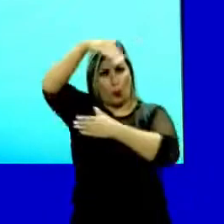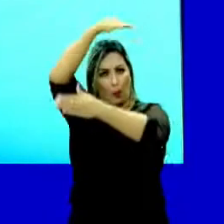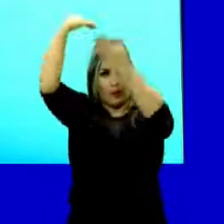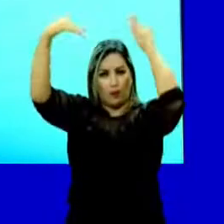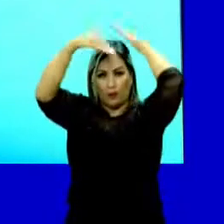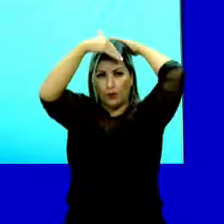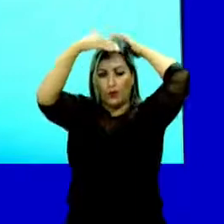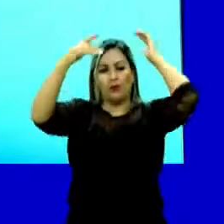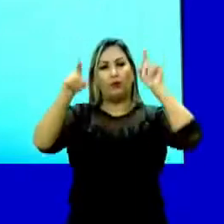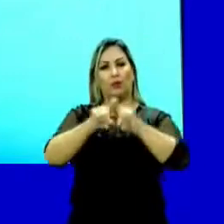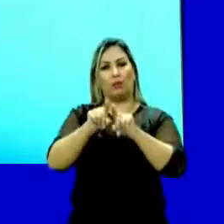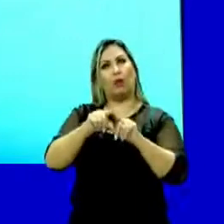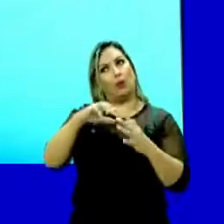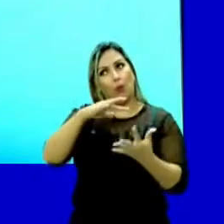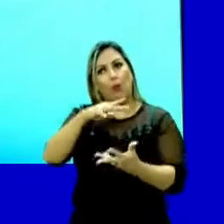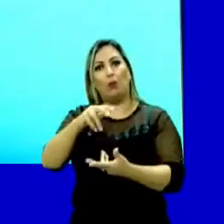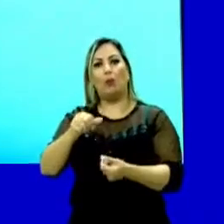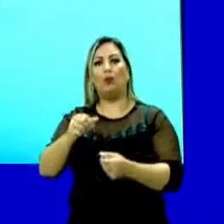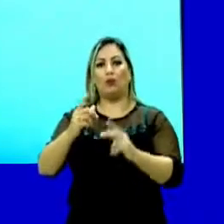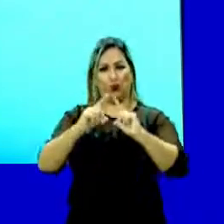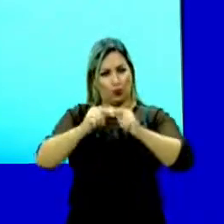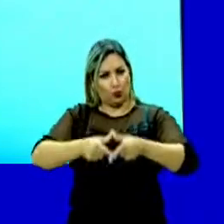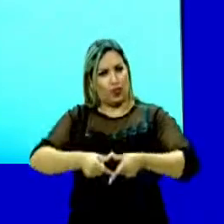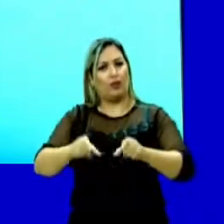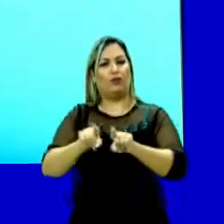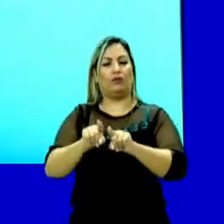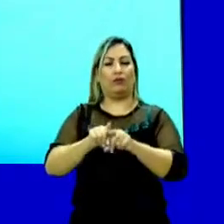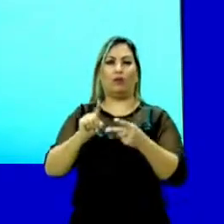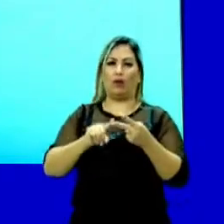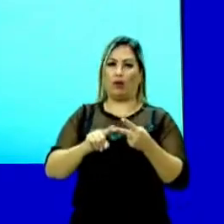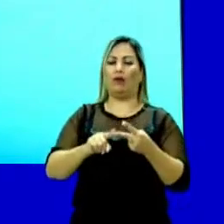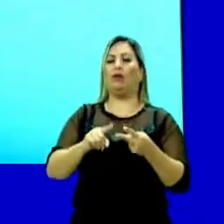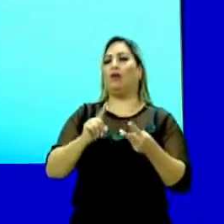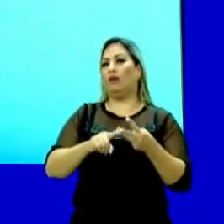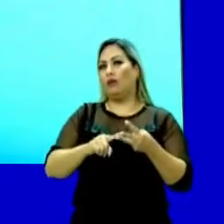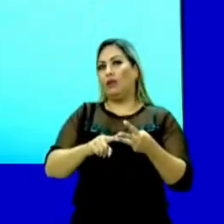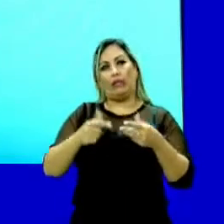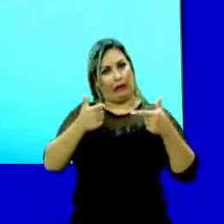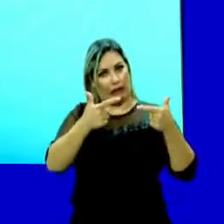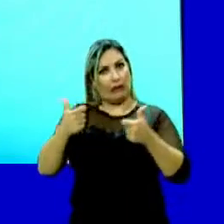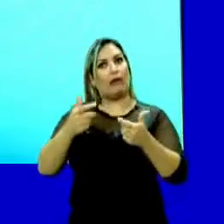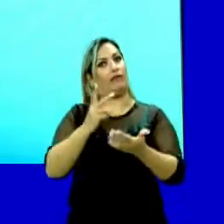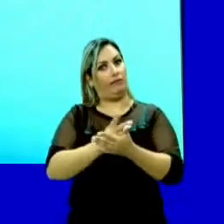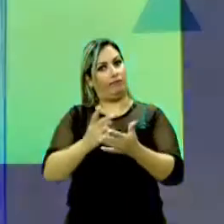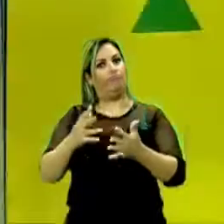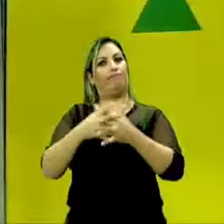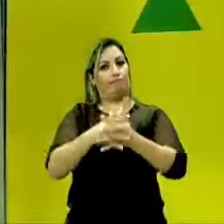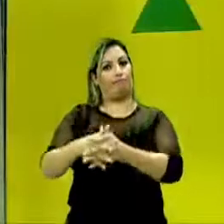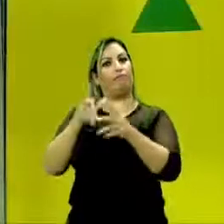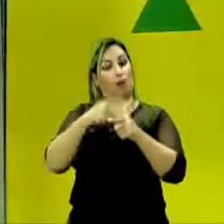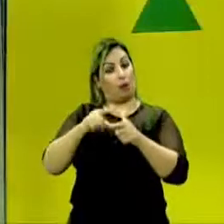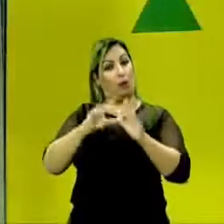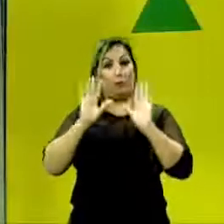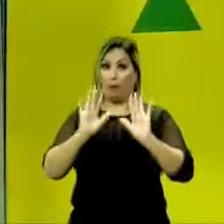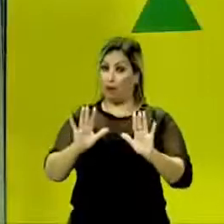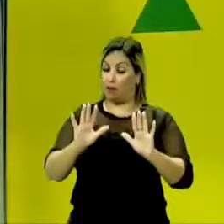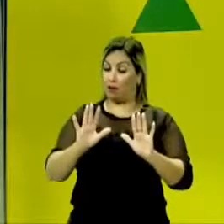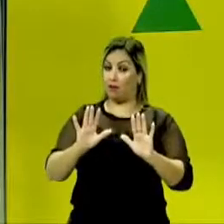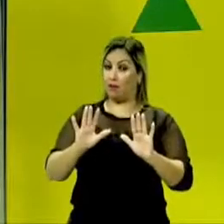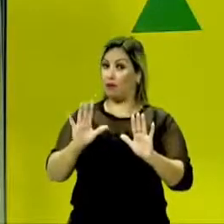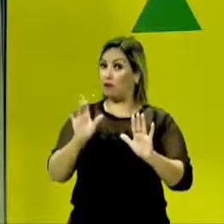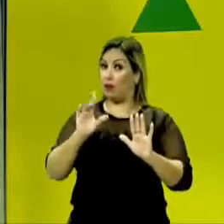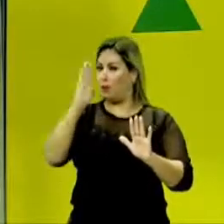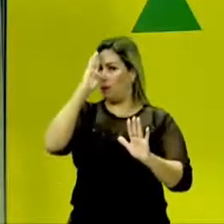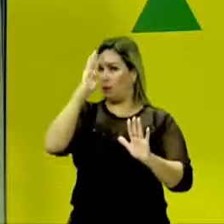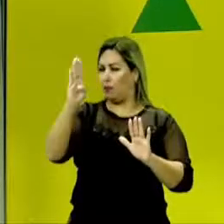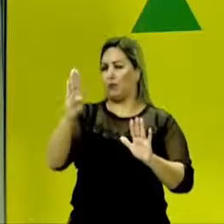e o mundo, né, muçulmanos, judeus, eles estão muito em guerra mesmo, em conflito, mas não é